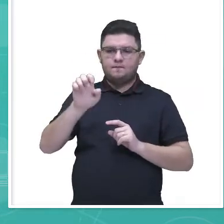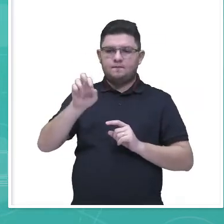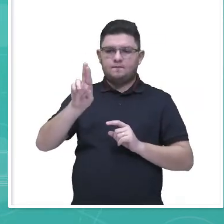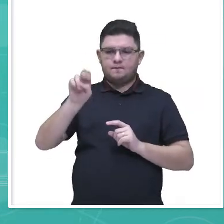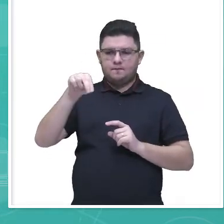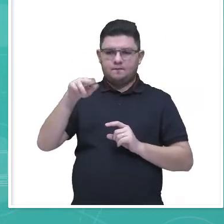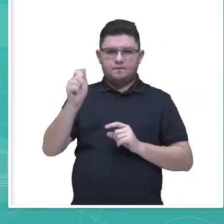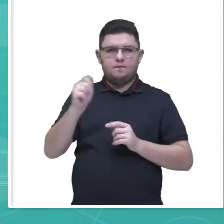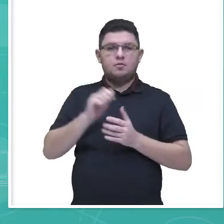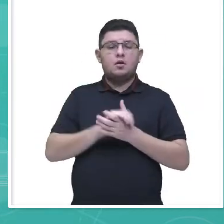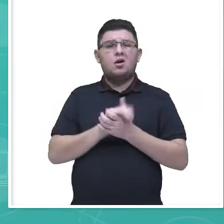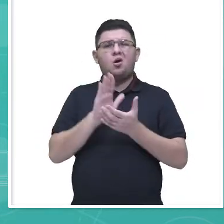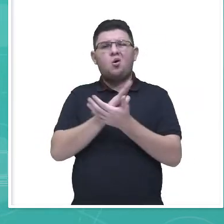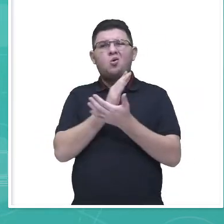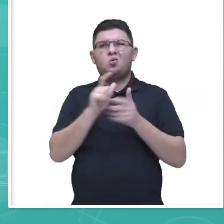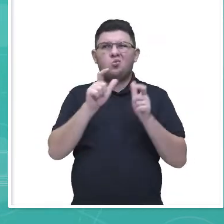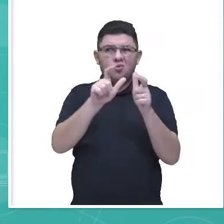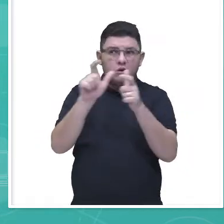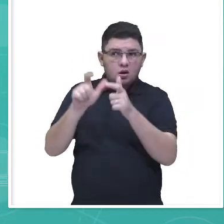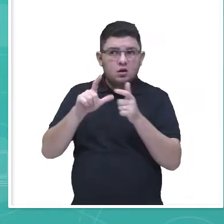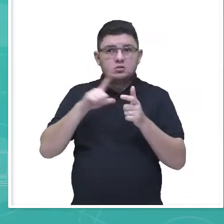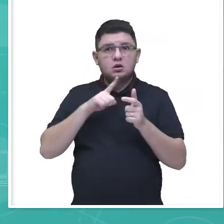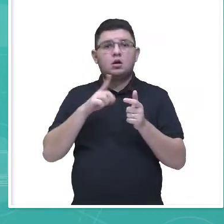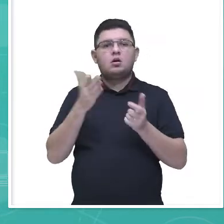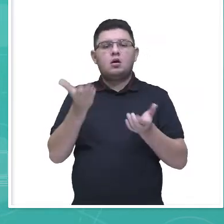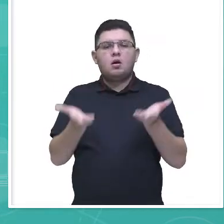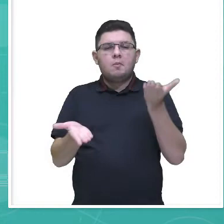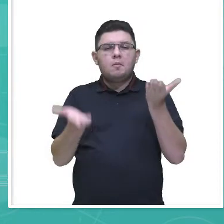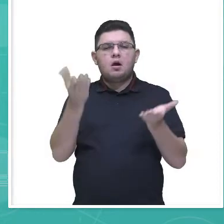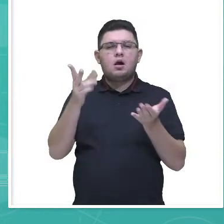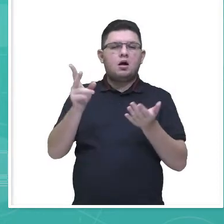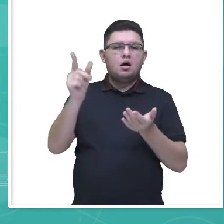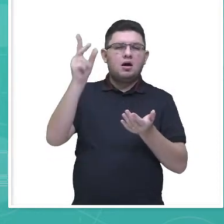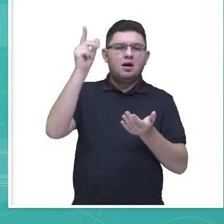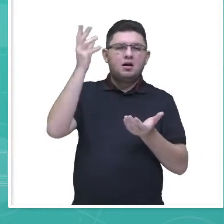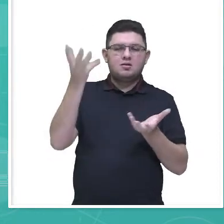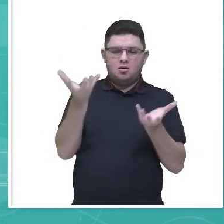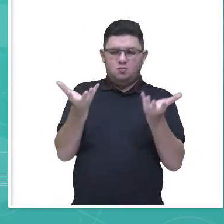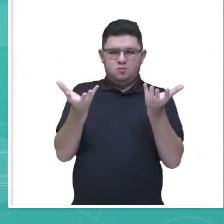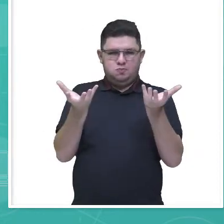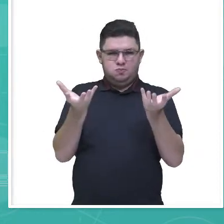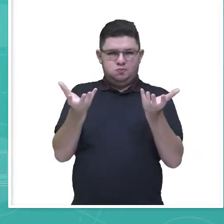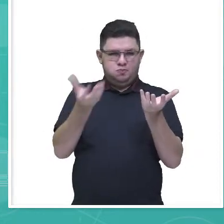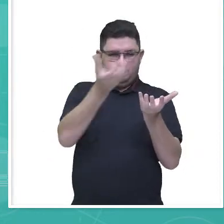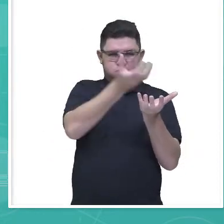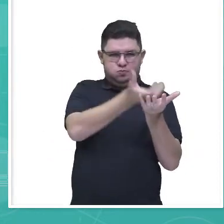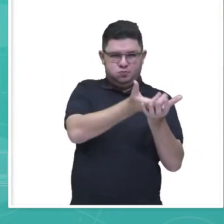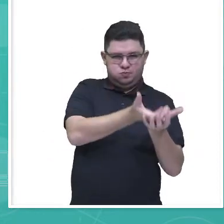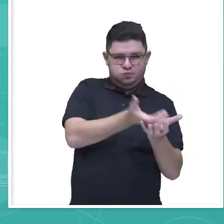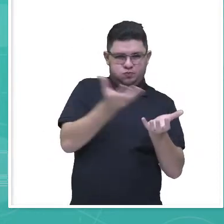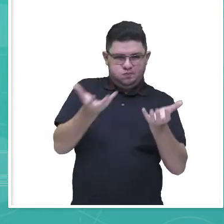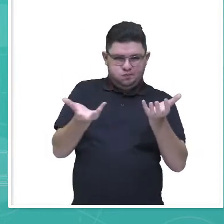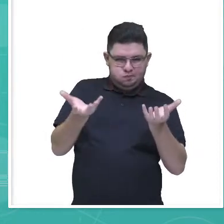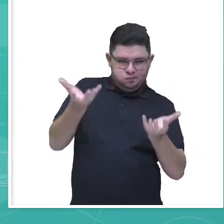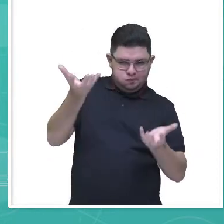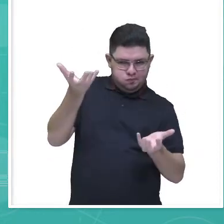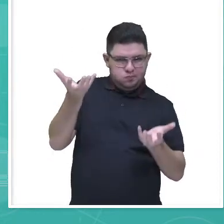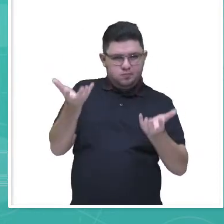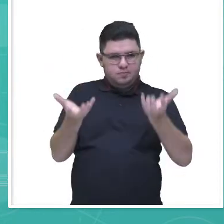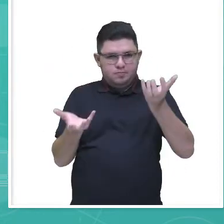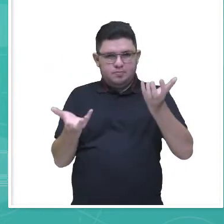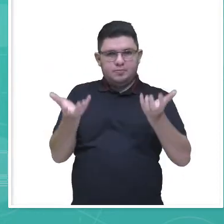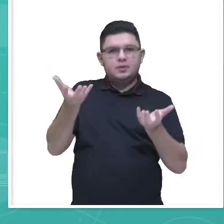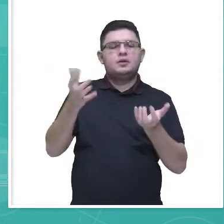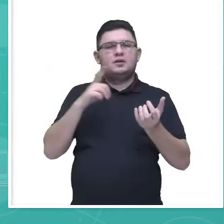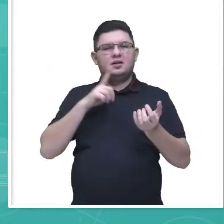encontra em alguns lugares aquelas balanças de prato, Onde você coloca um pezinho de um lado e outra coisa do outro. Isso é